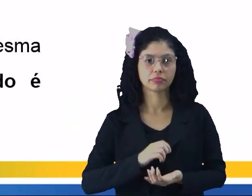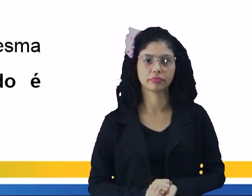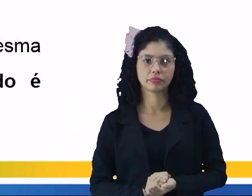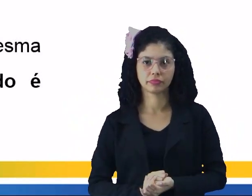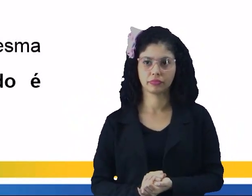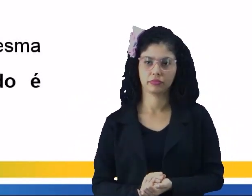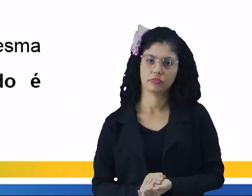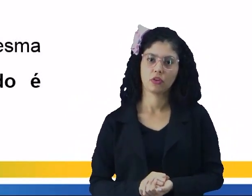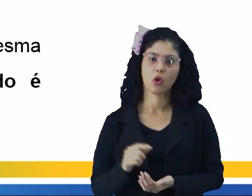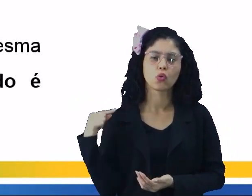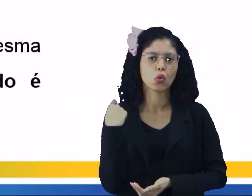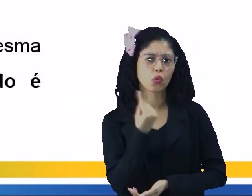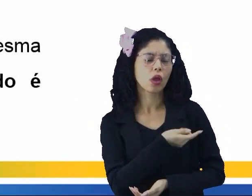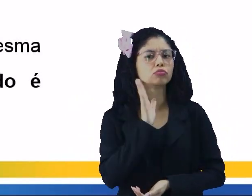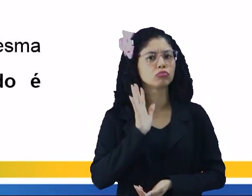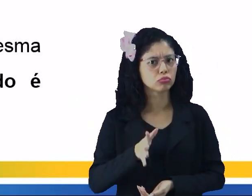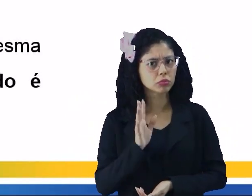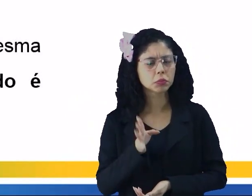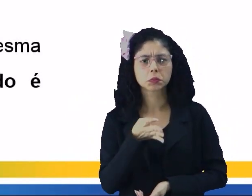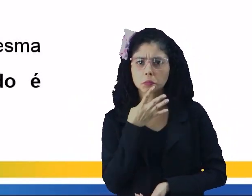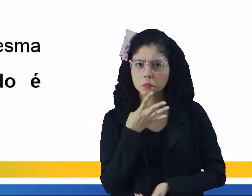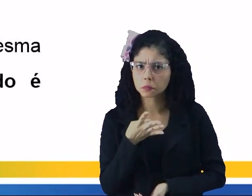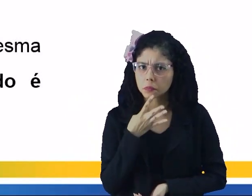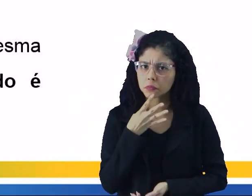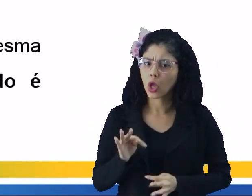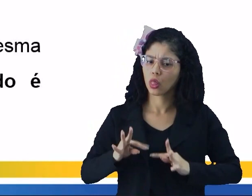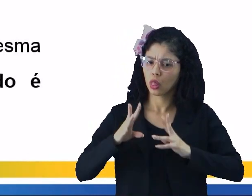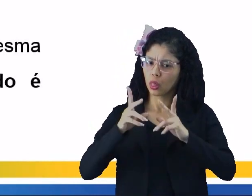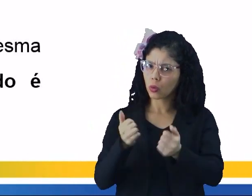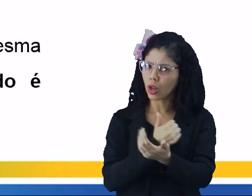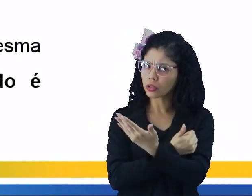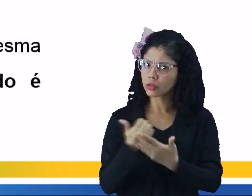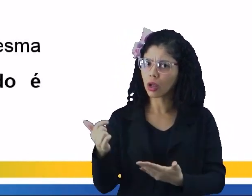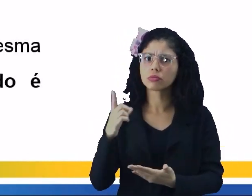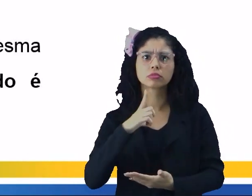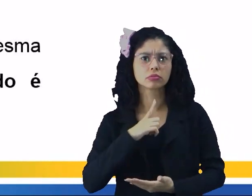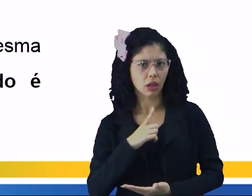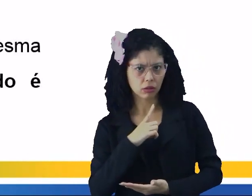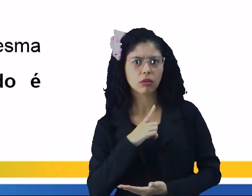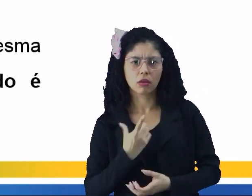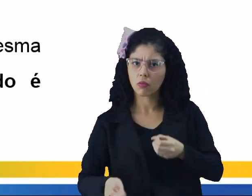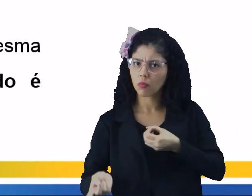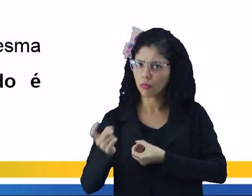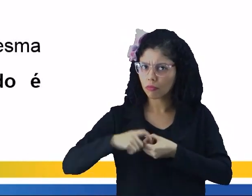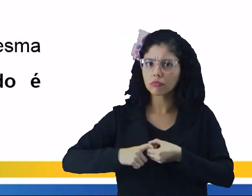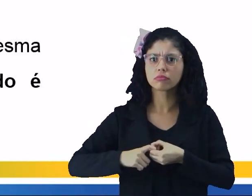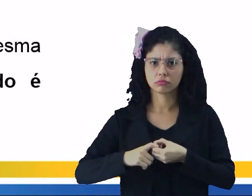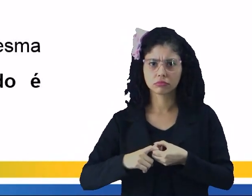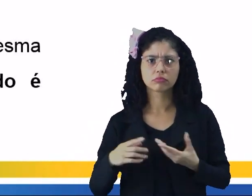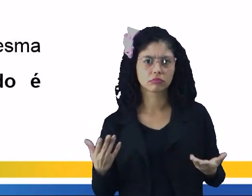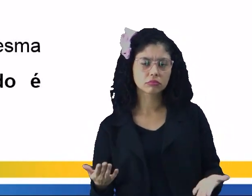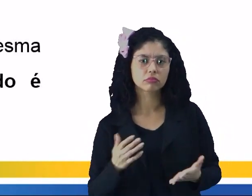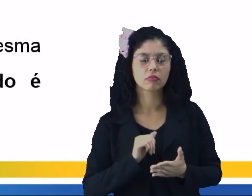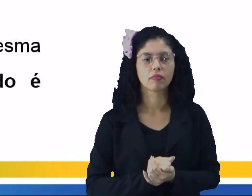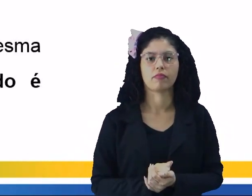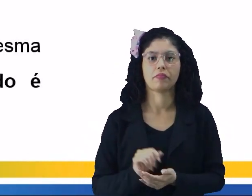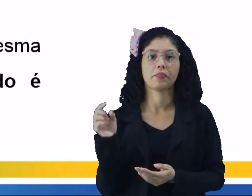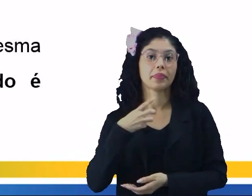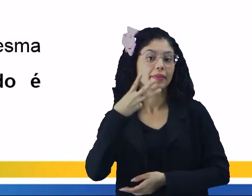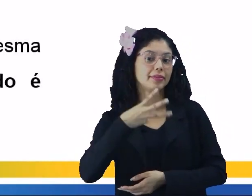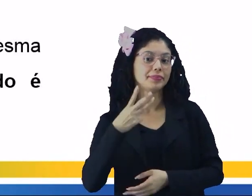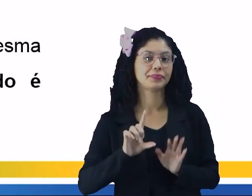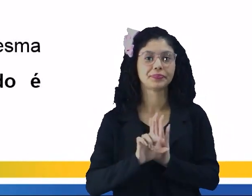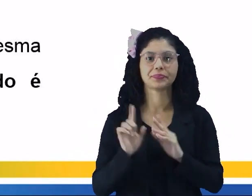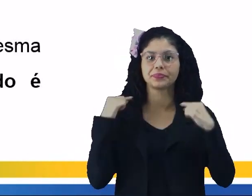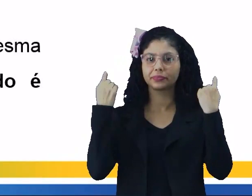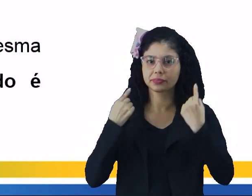reação. Todos nós já ouvimos essa frase, né? Toda ação corresponde a uma reação. Então, essa é a nossa terceira lei